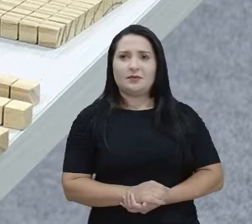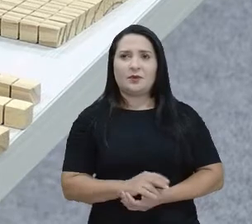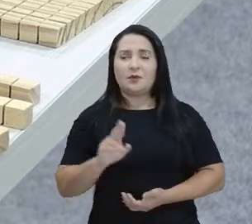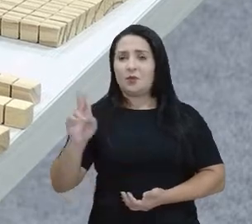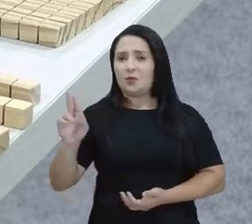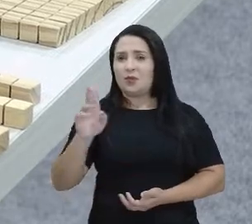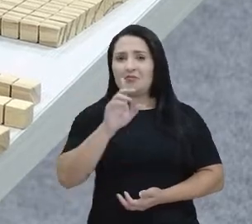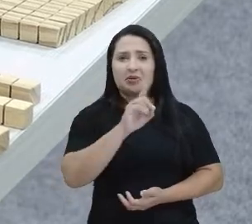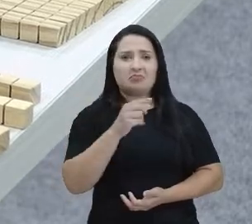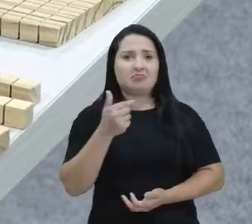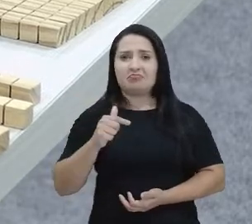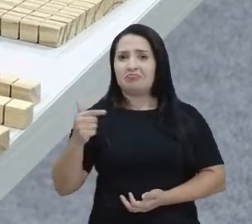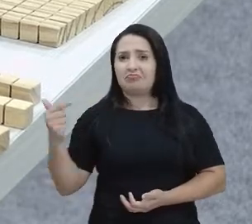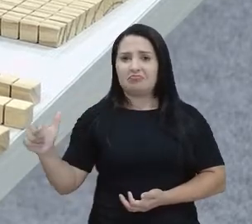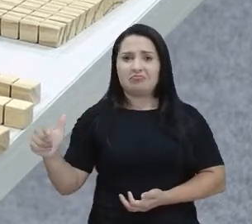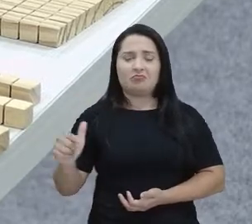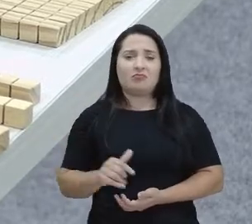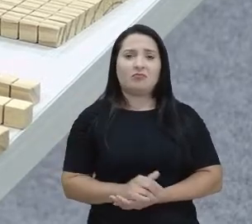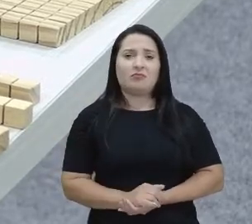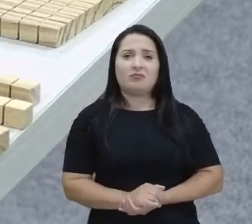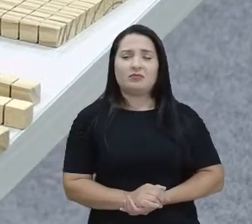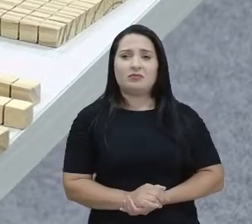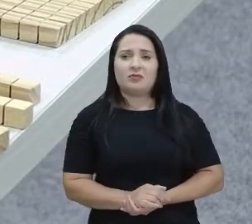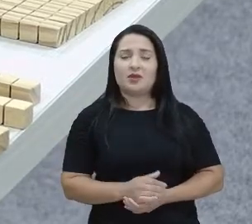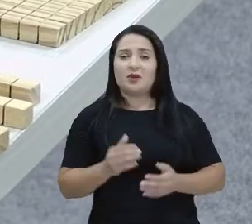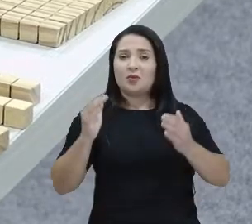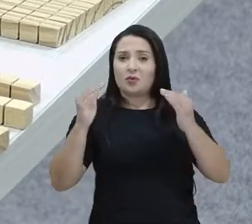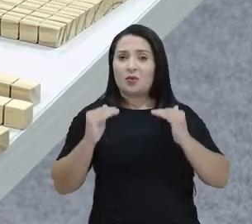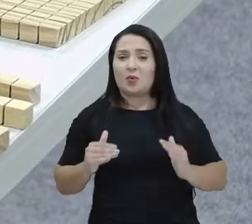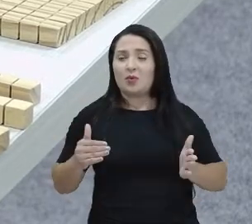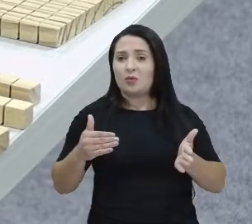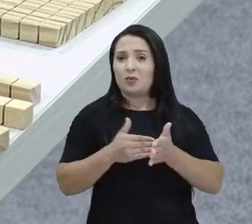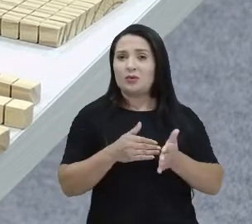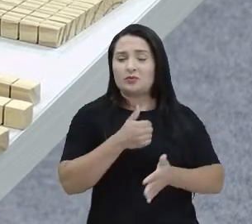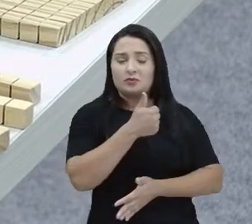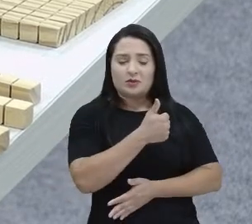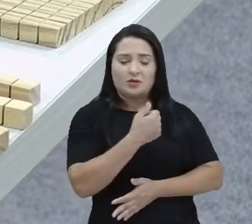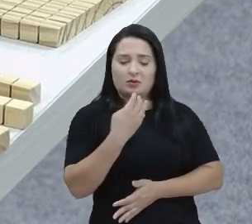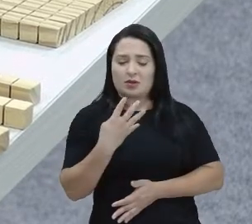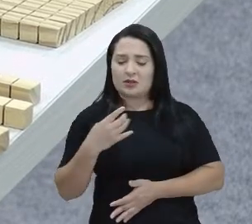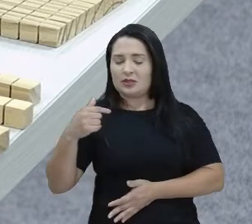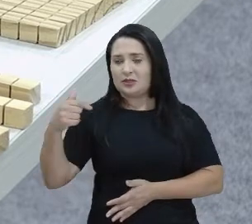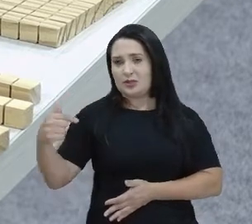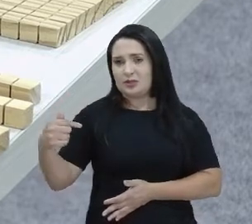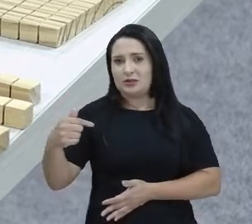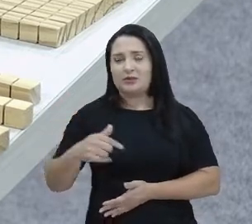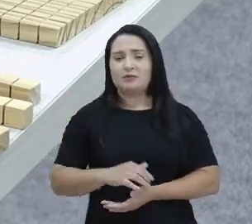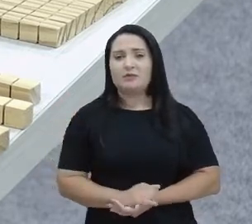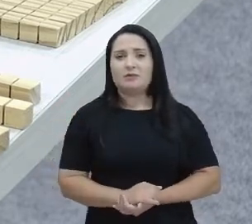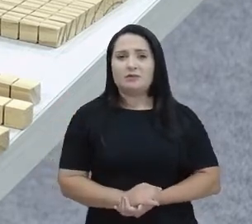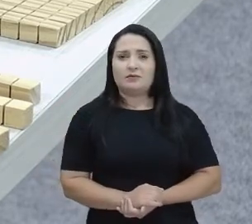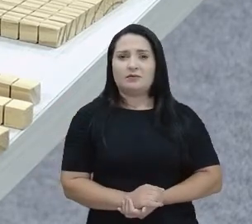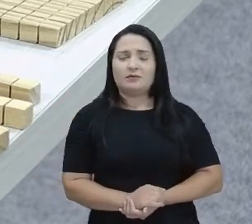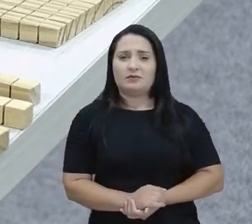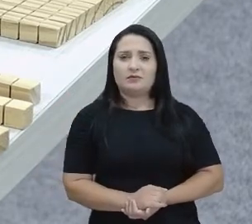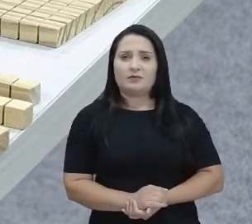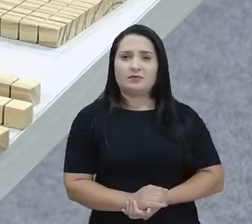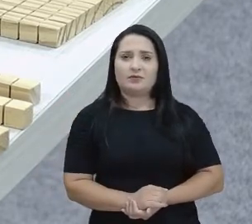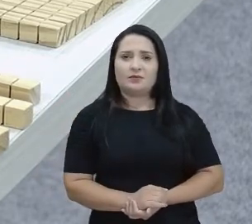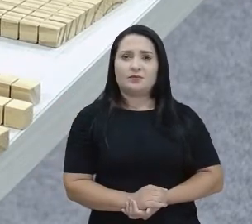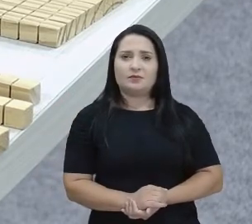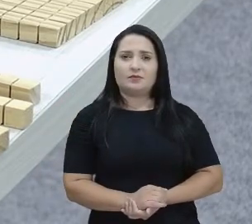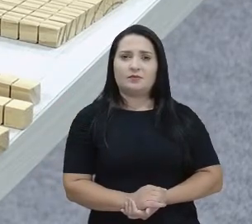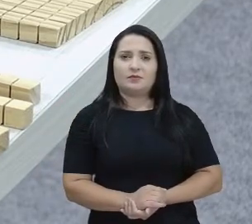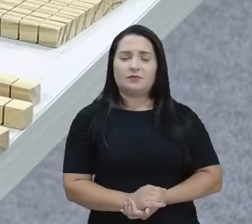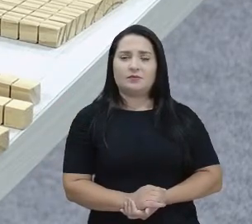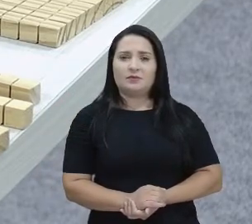tem dezena. E por último, nós temos o 147. Ele